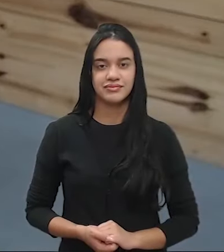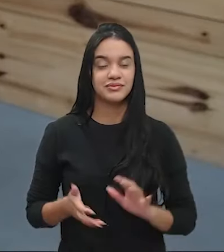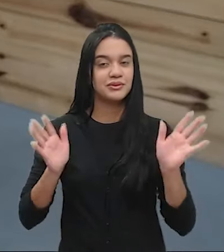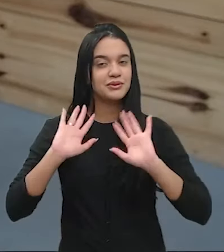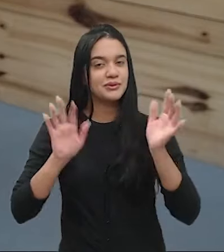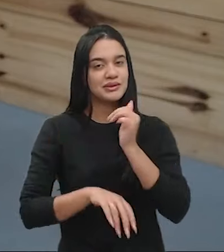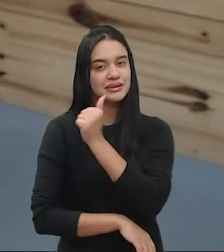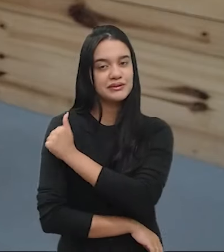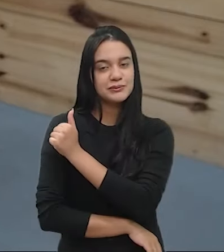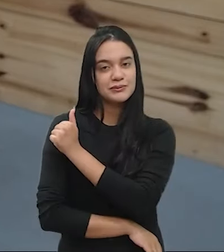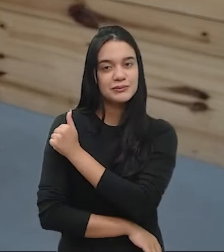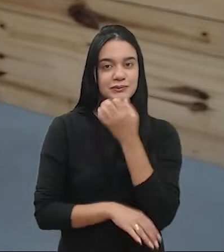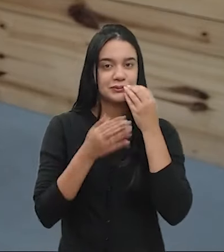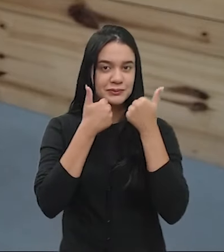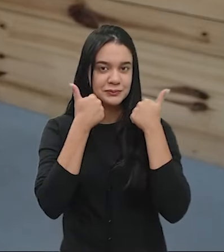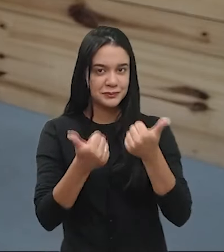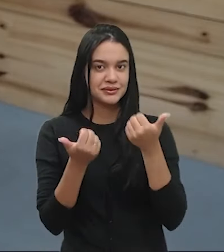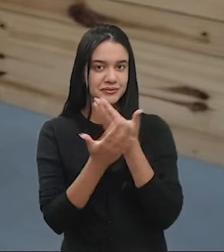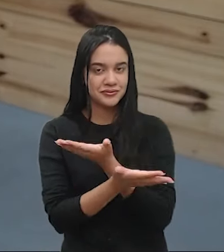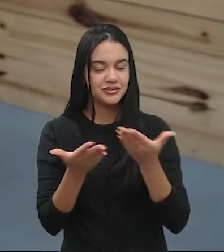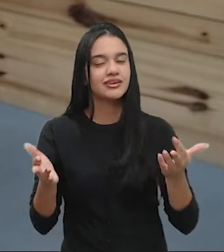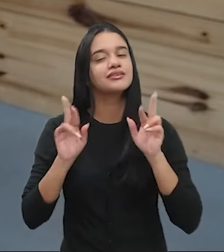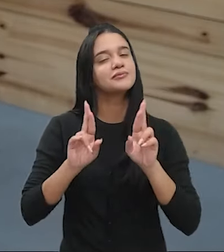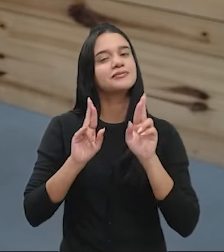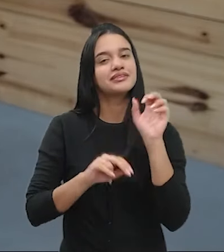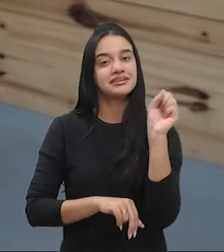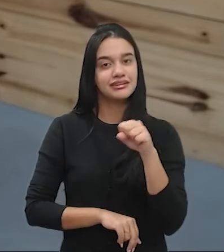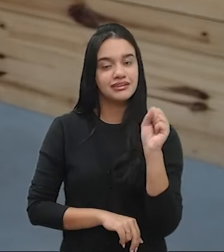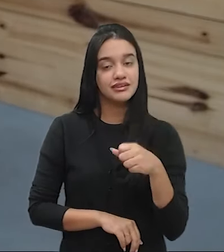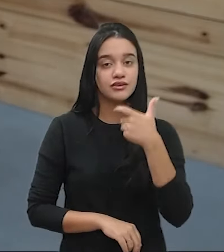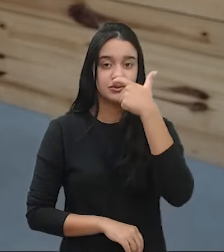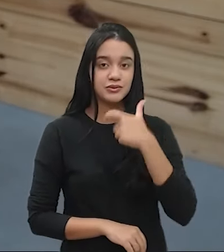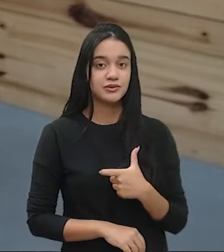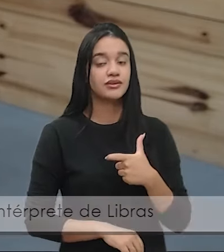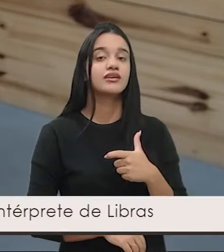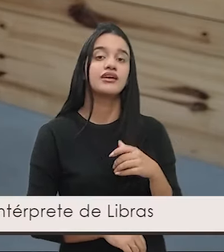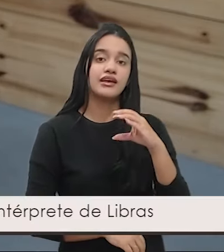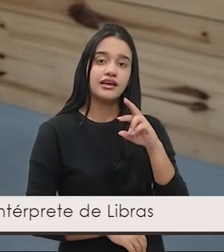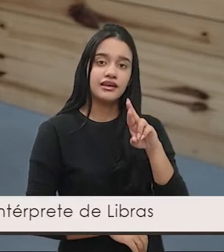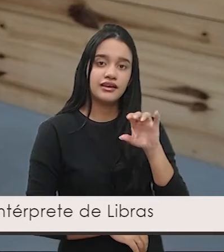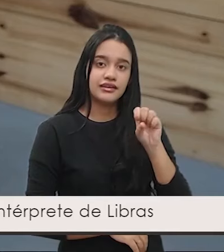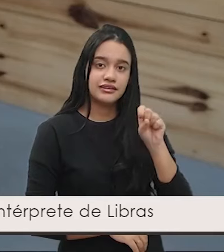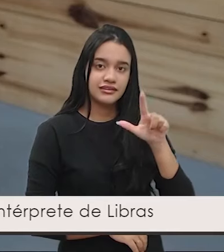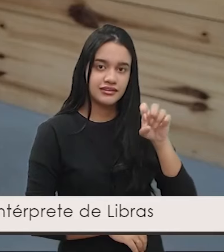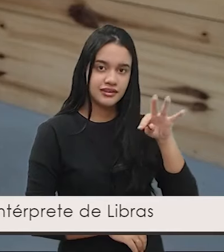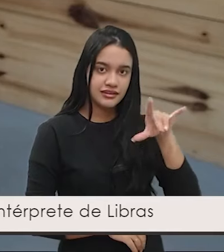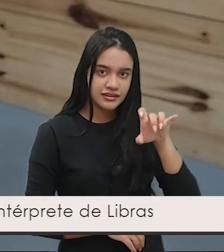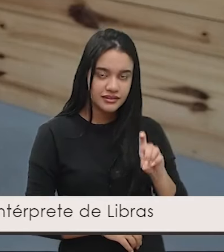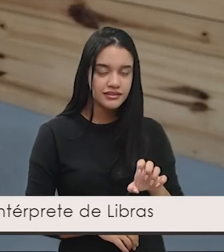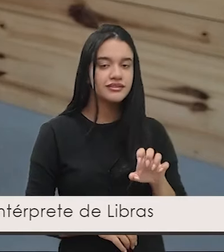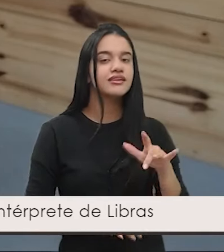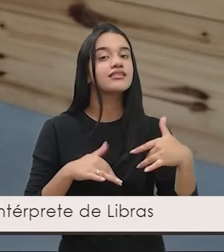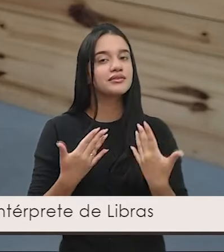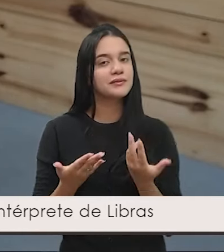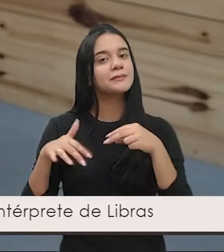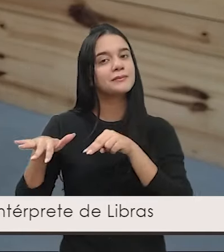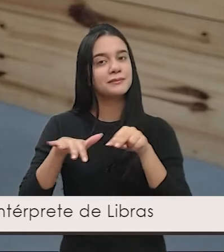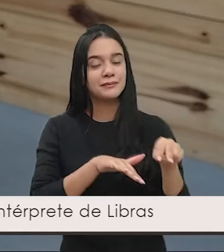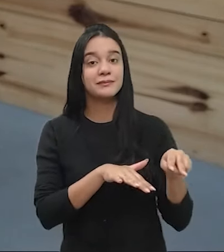Olá estudante tudo bem com você Espero que sim sou professora crisle de nascimento estou aqui nessa primeira semana de